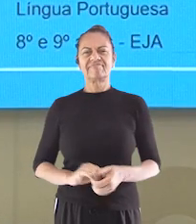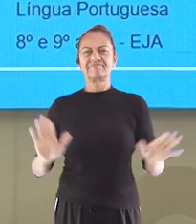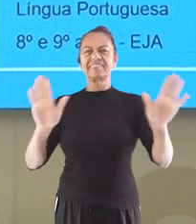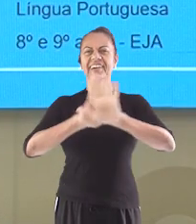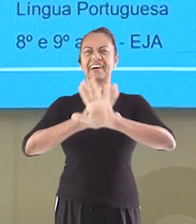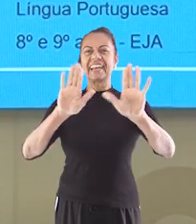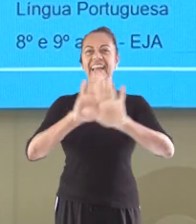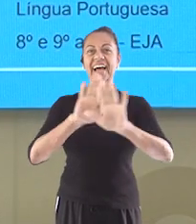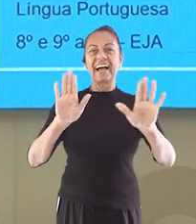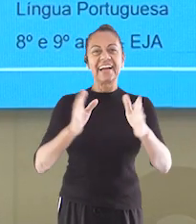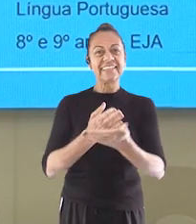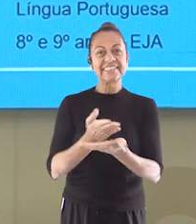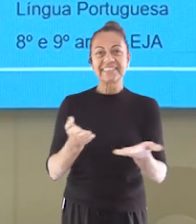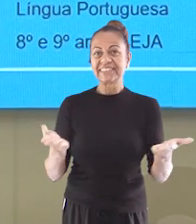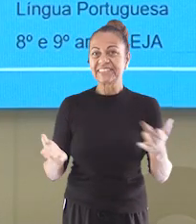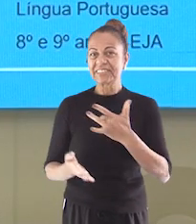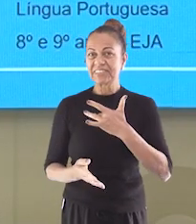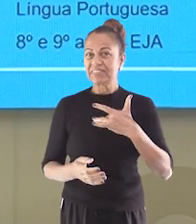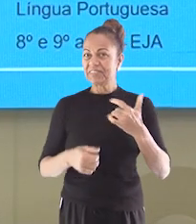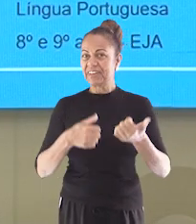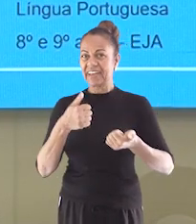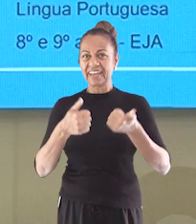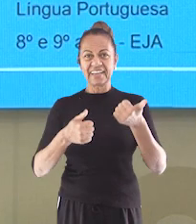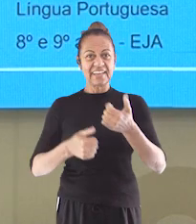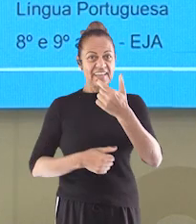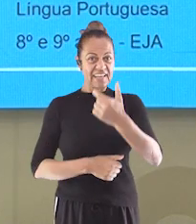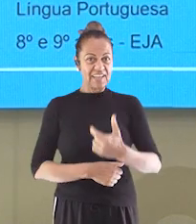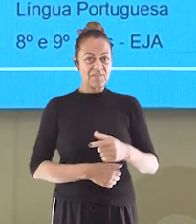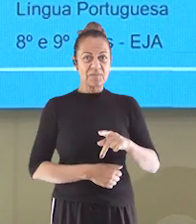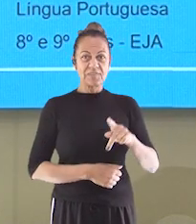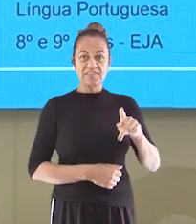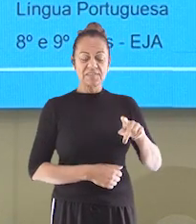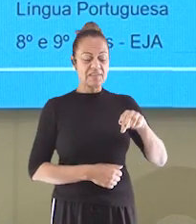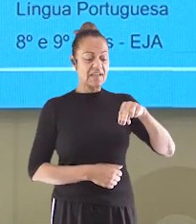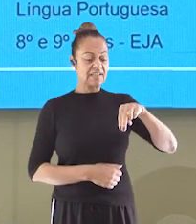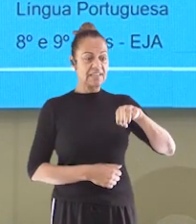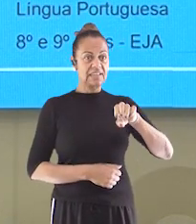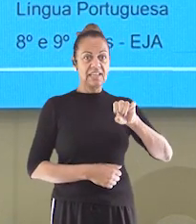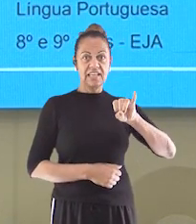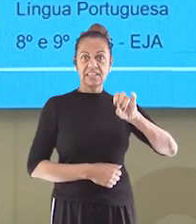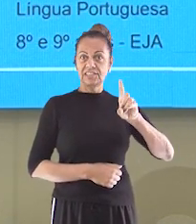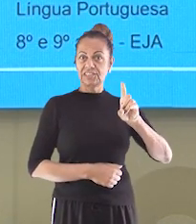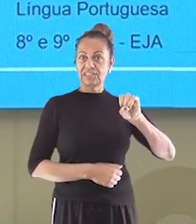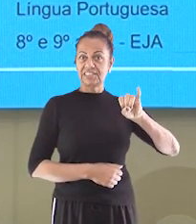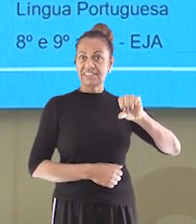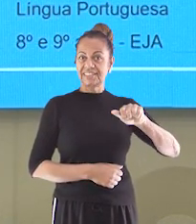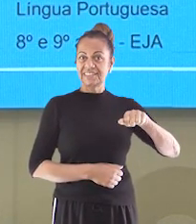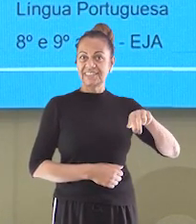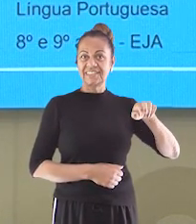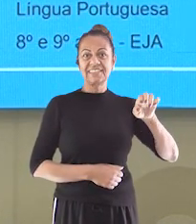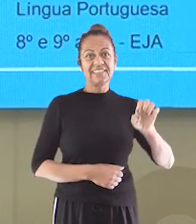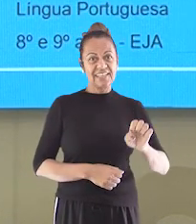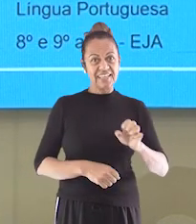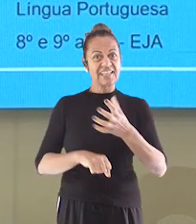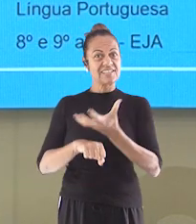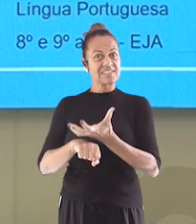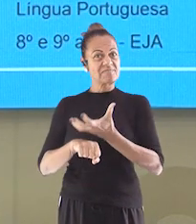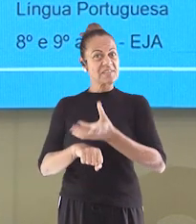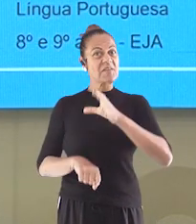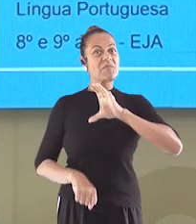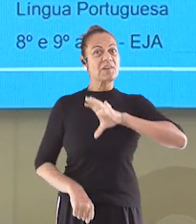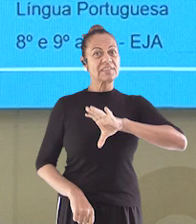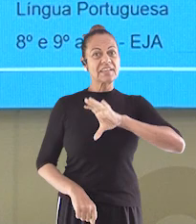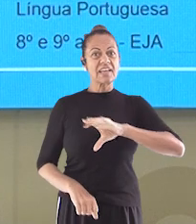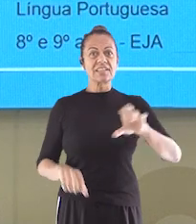Olá, estudantes! Tudo bem com vocês? Eu sou a professora Neidiana Xavier, de Língua Portuguesa. O tema da aula de hoje